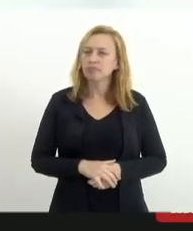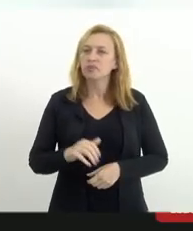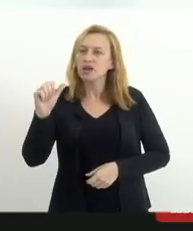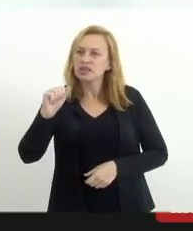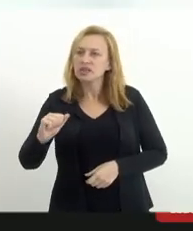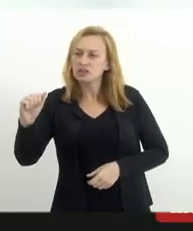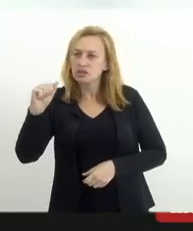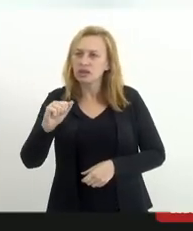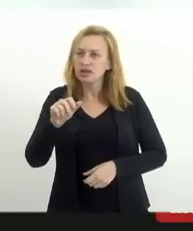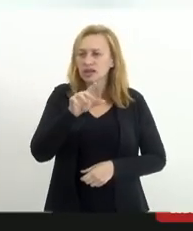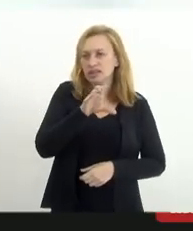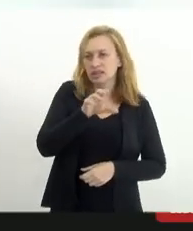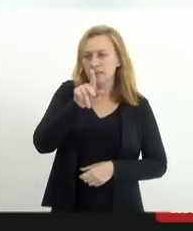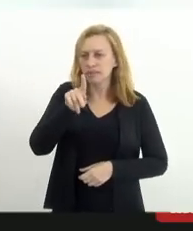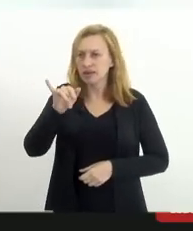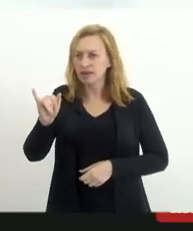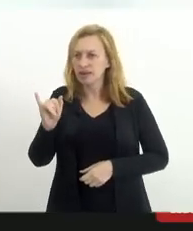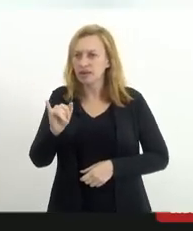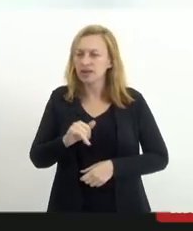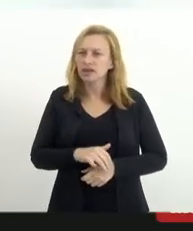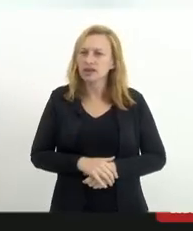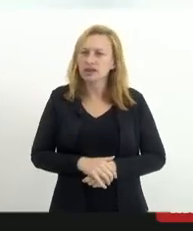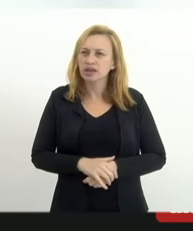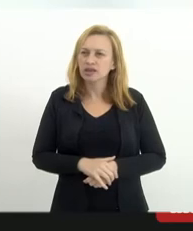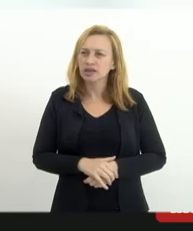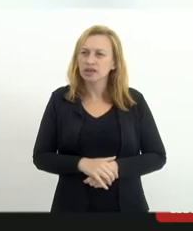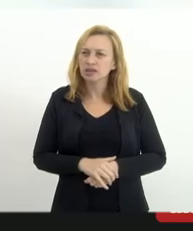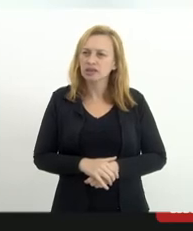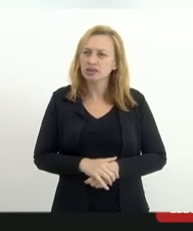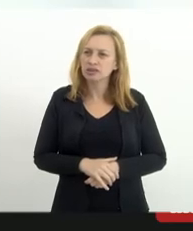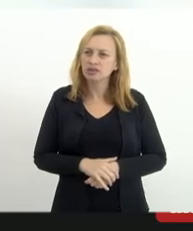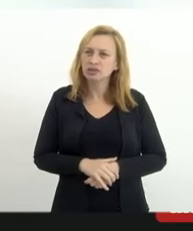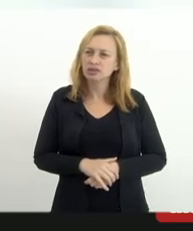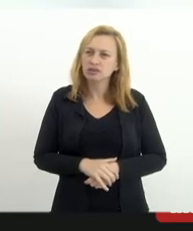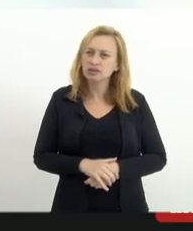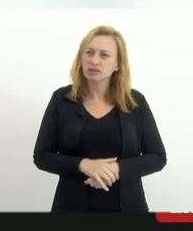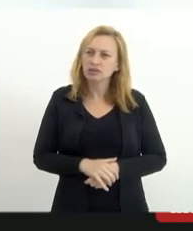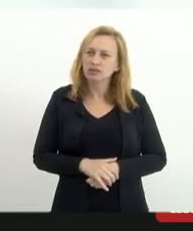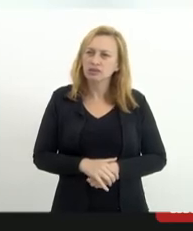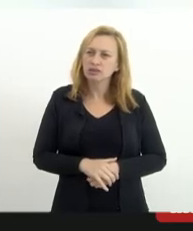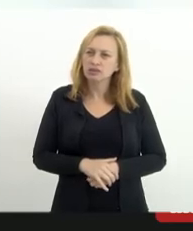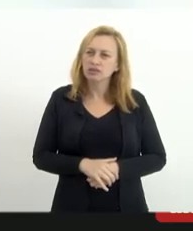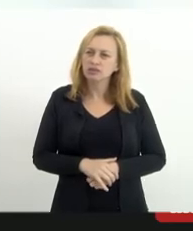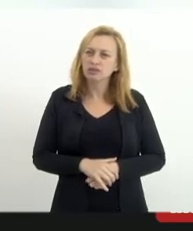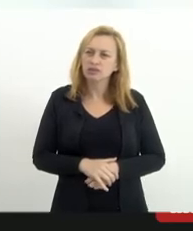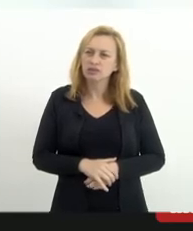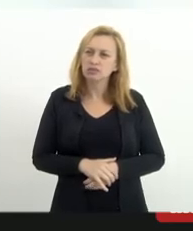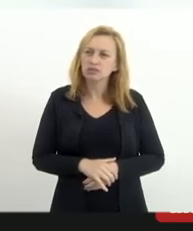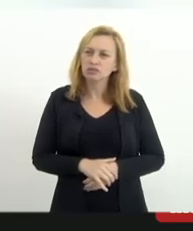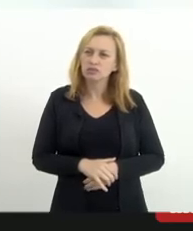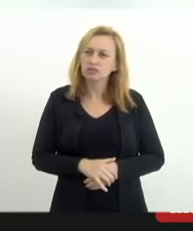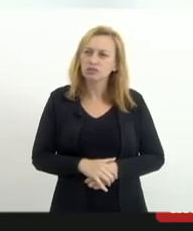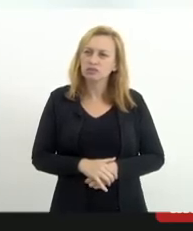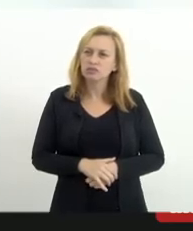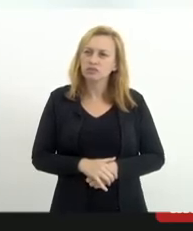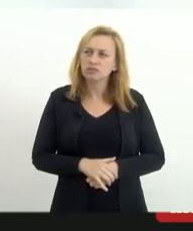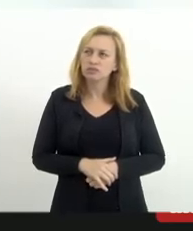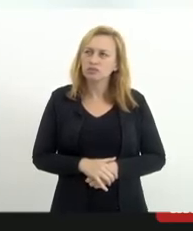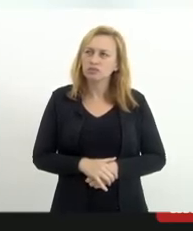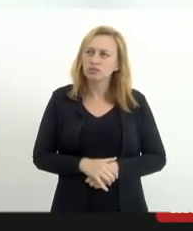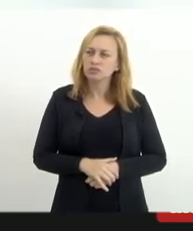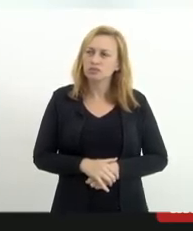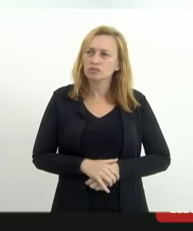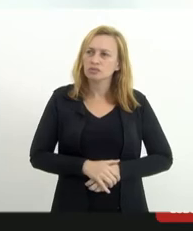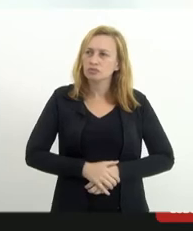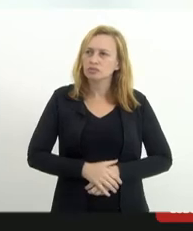da CPI que requeira a Secretaria de Desenvolvimento Econômico do Estado do Rio de